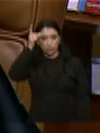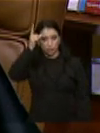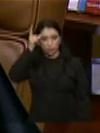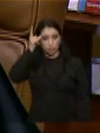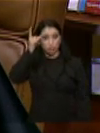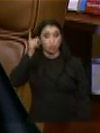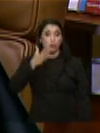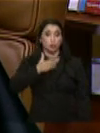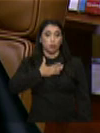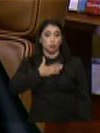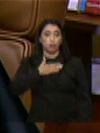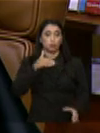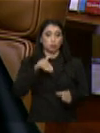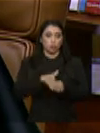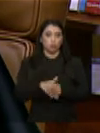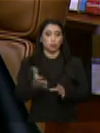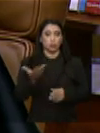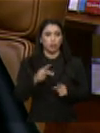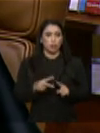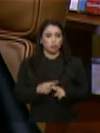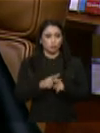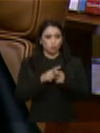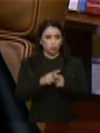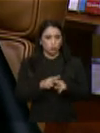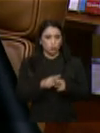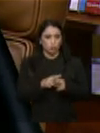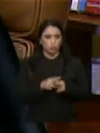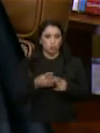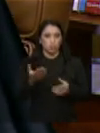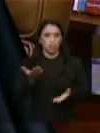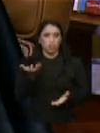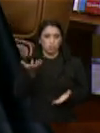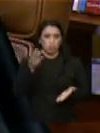o meu voto e gostaria de fazer a leitura do meu voto.